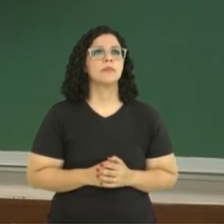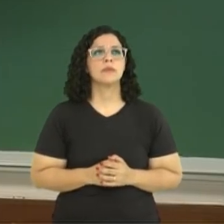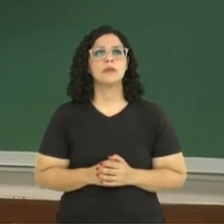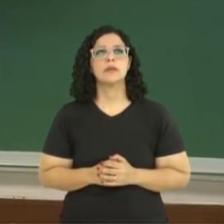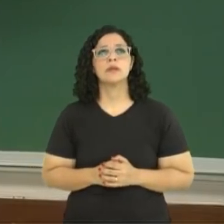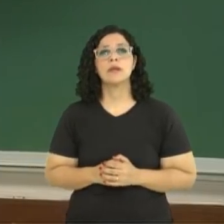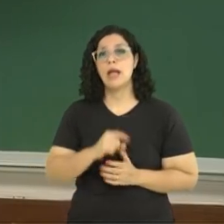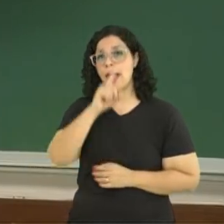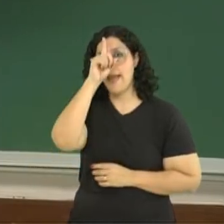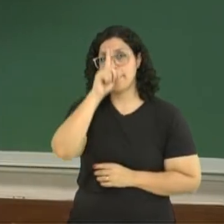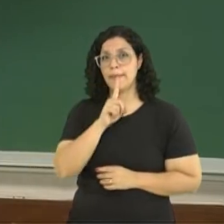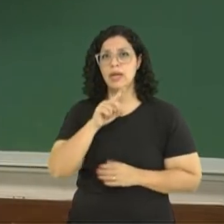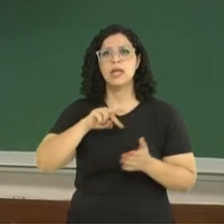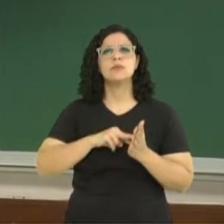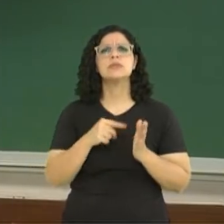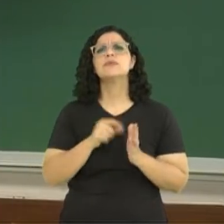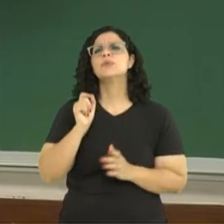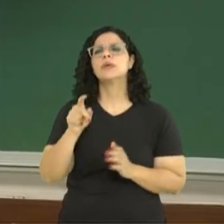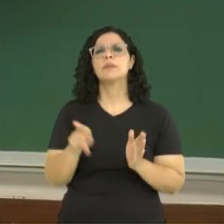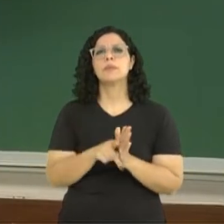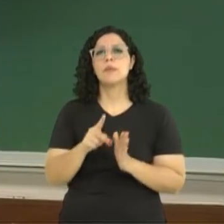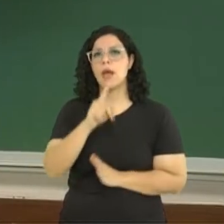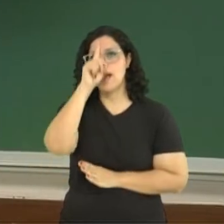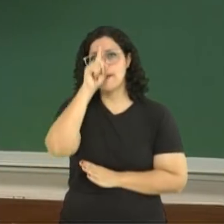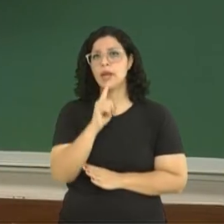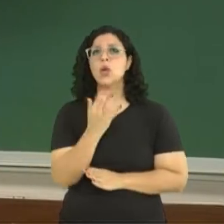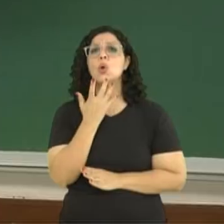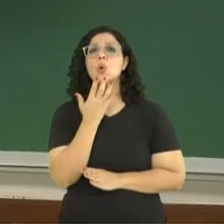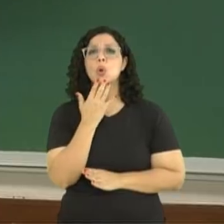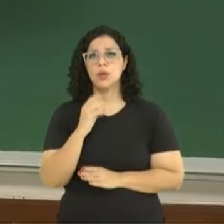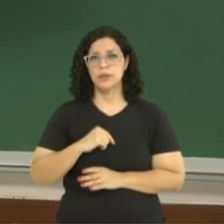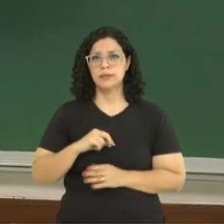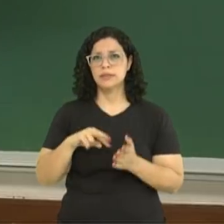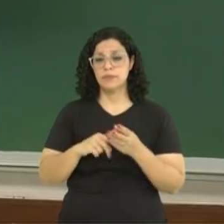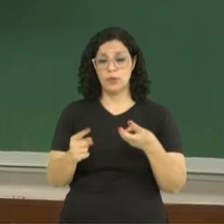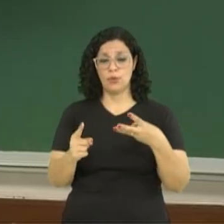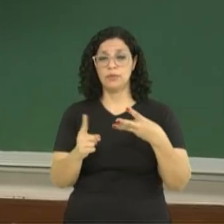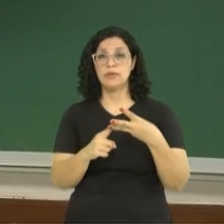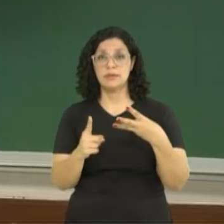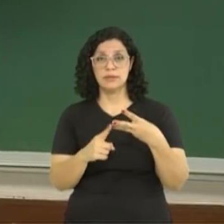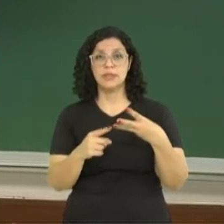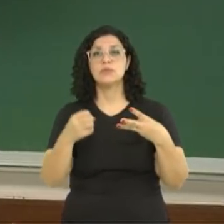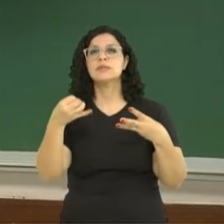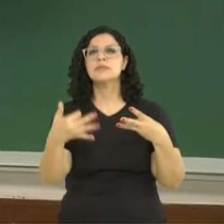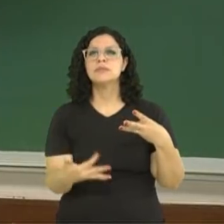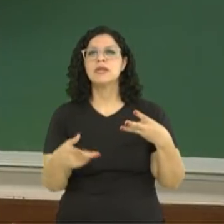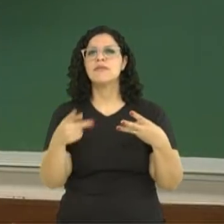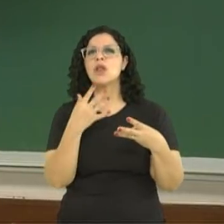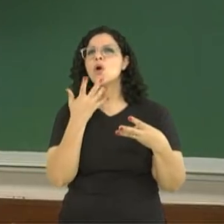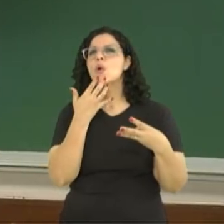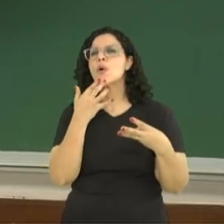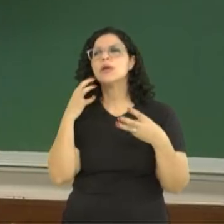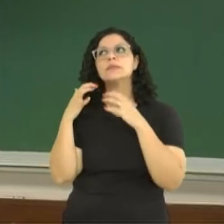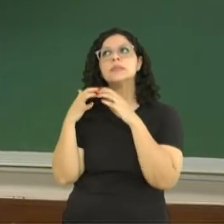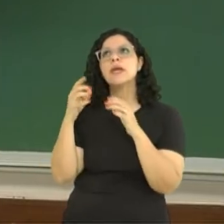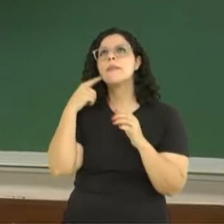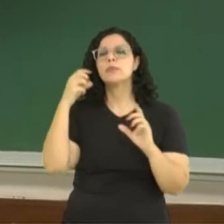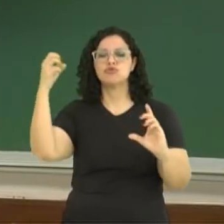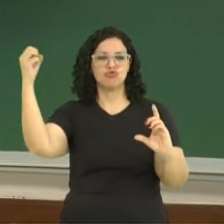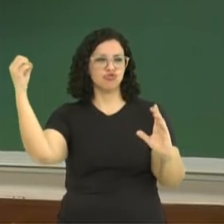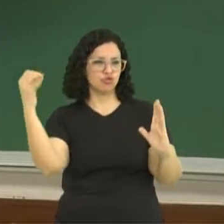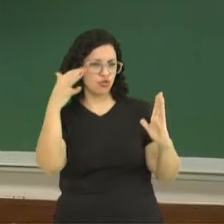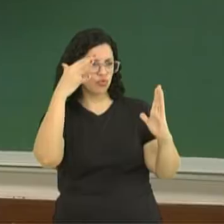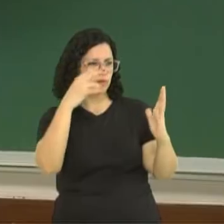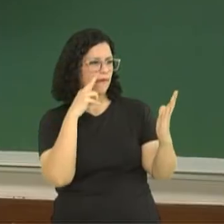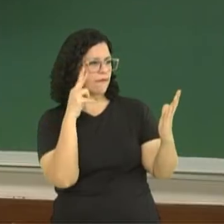Caminhou até uma montanha amarela. O que é amarela? Amarela é uma cor. Terceiro elemento. O que é cor? A cor é a reflexão da luz sobre o